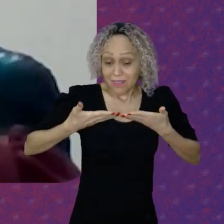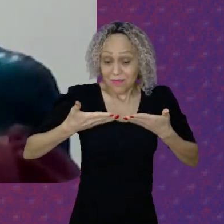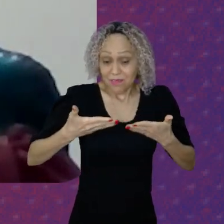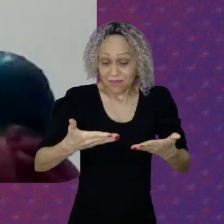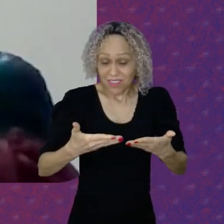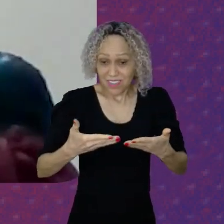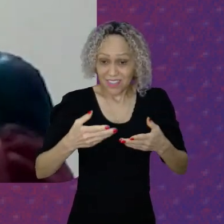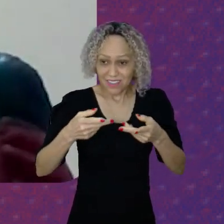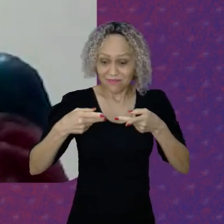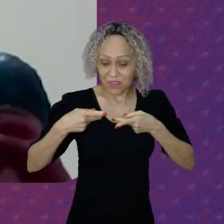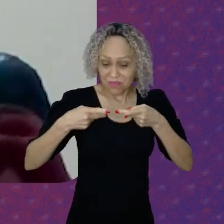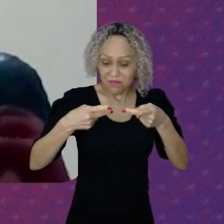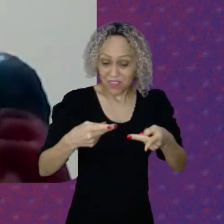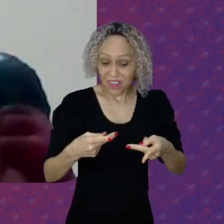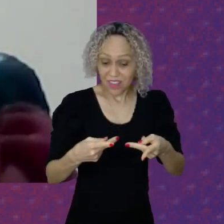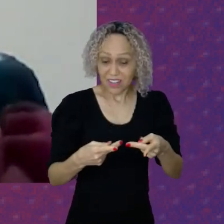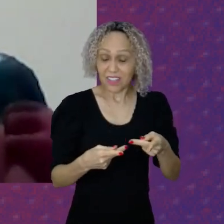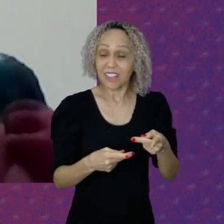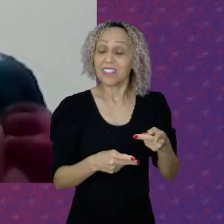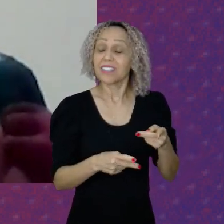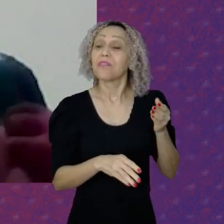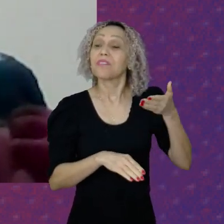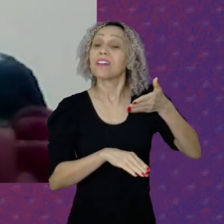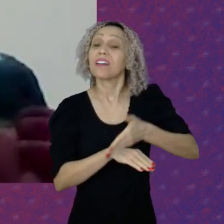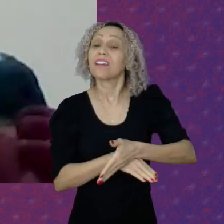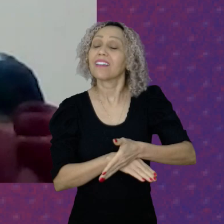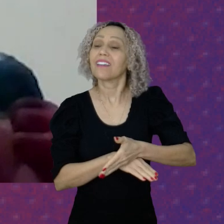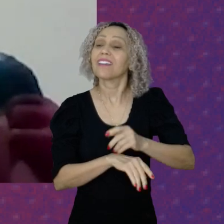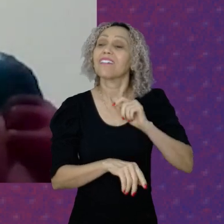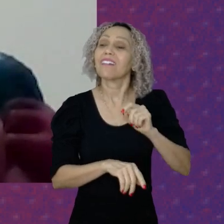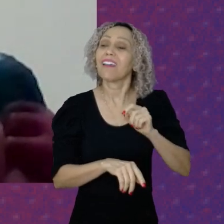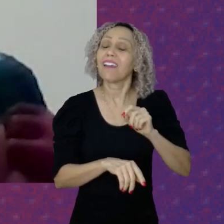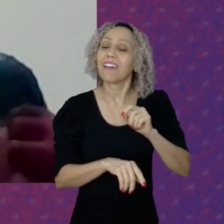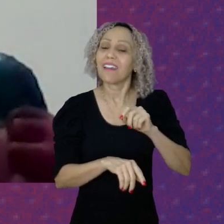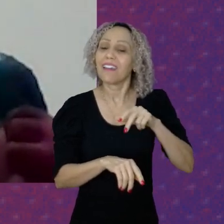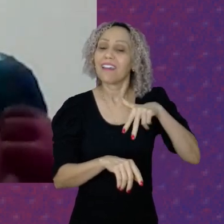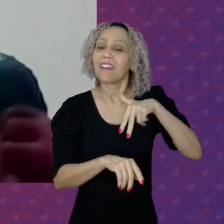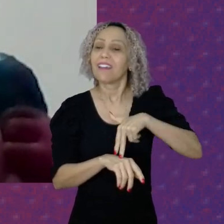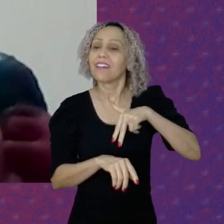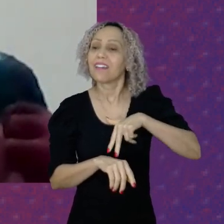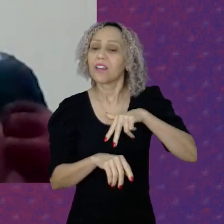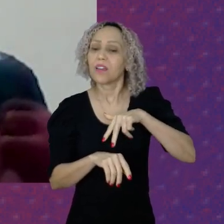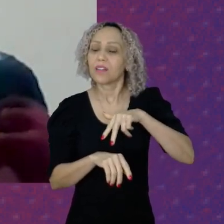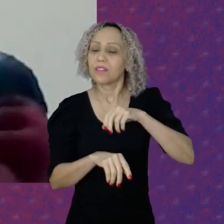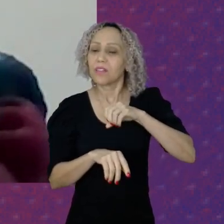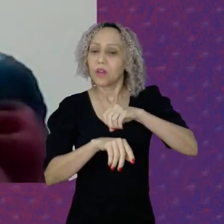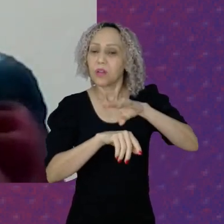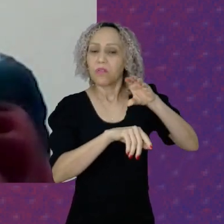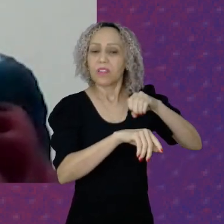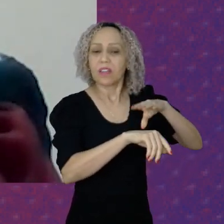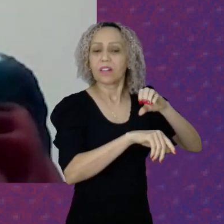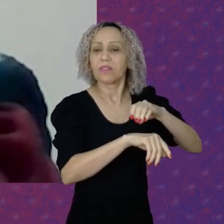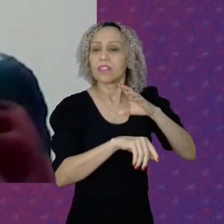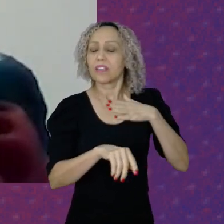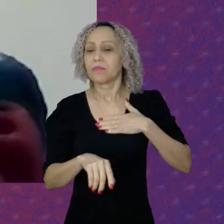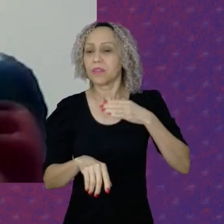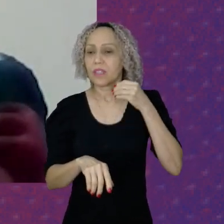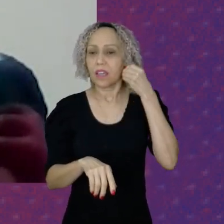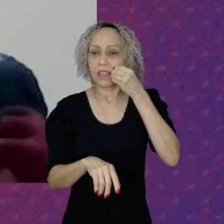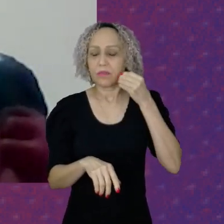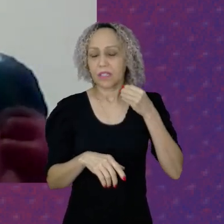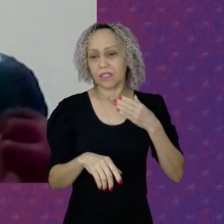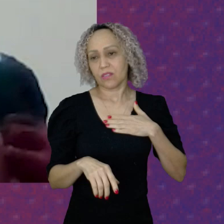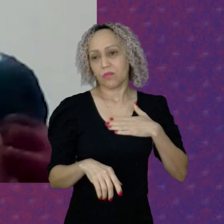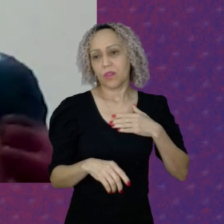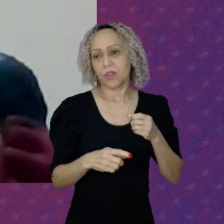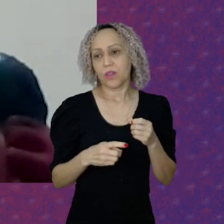nesse coletivo conversar, passar um pouco para vocês sobre a experiência do programa Bolsa Família no meu município,